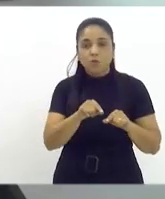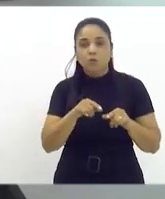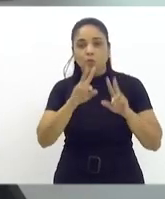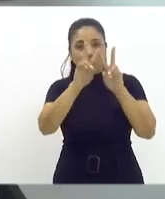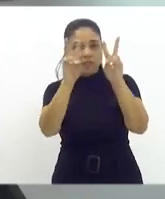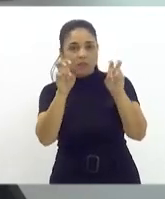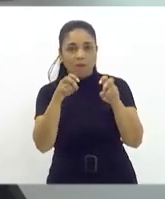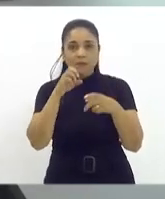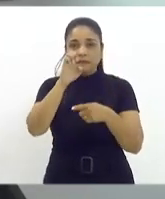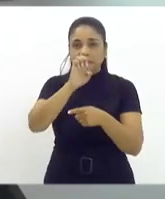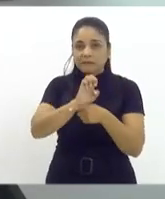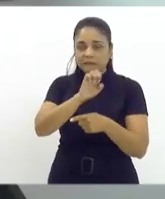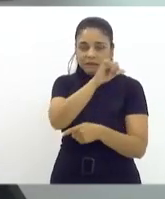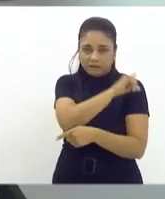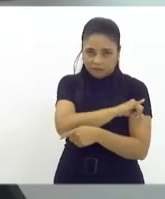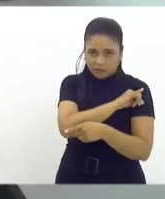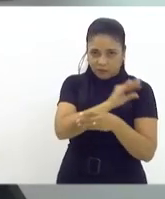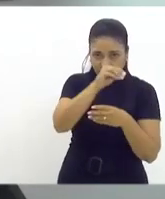do Rio de Janeiro bom